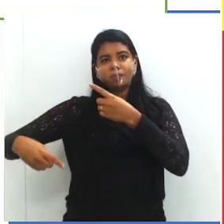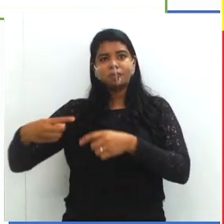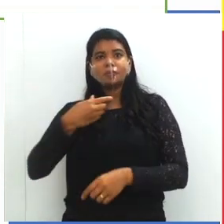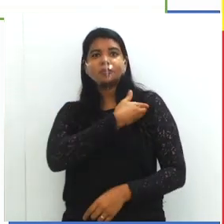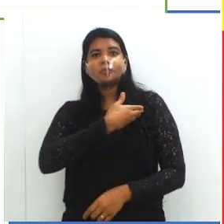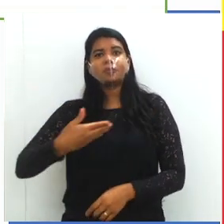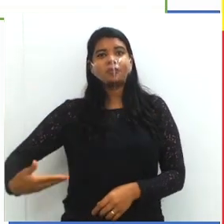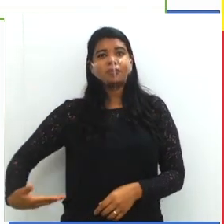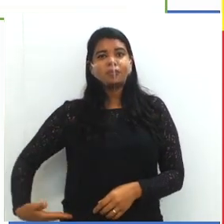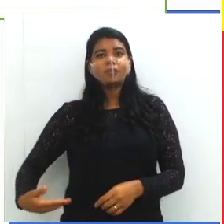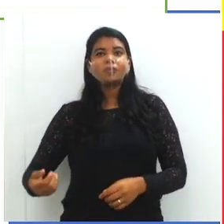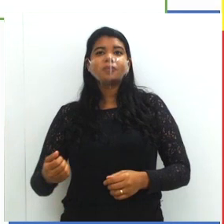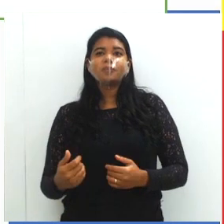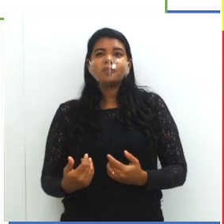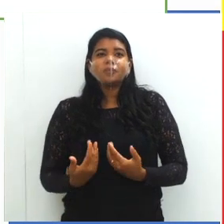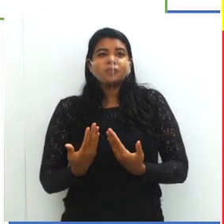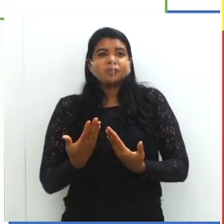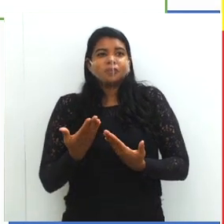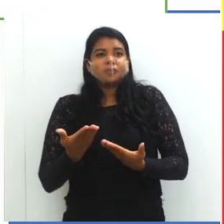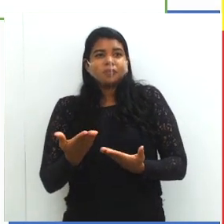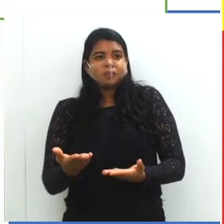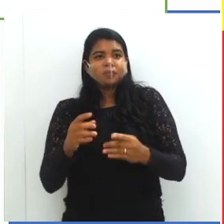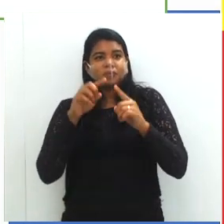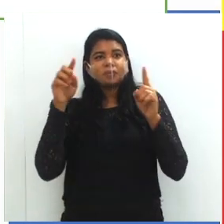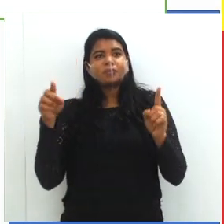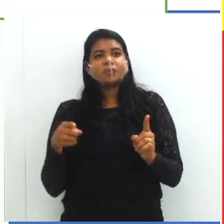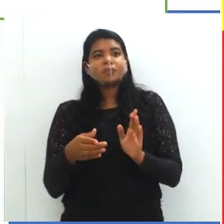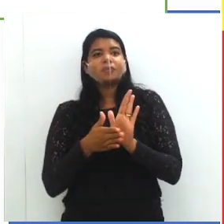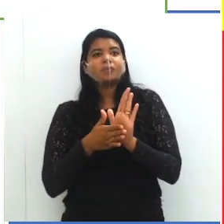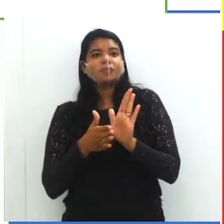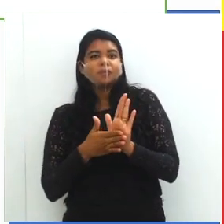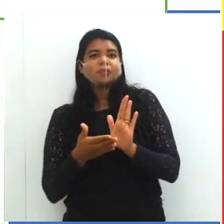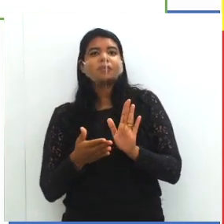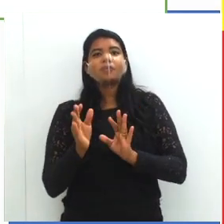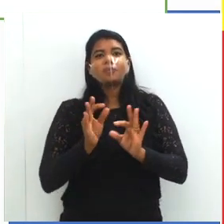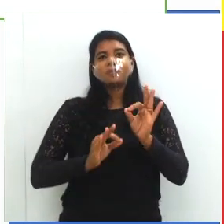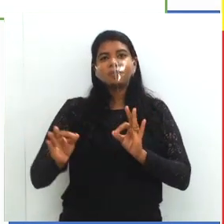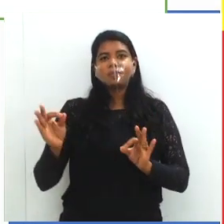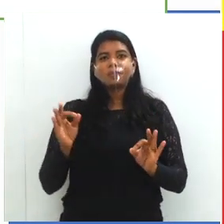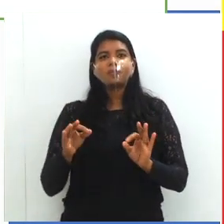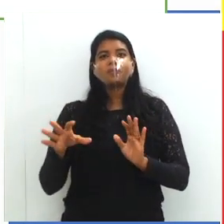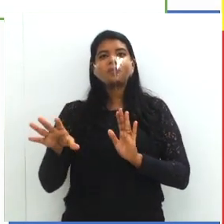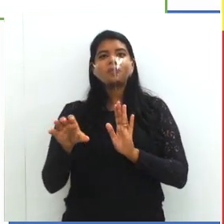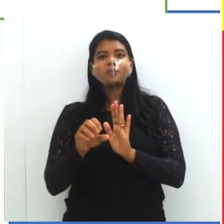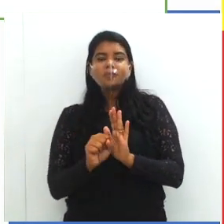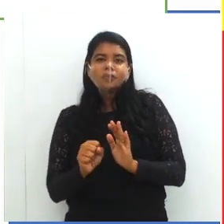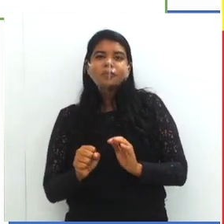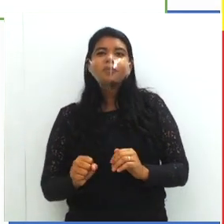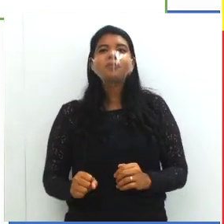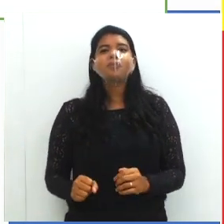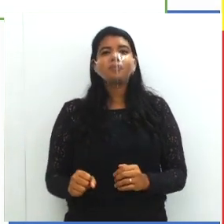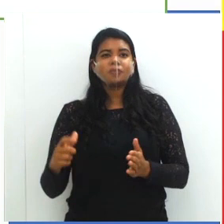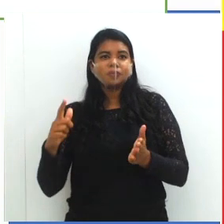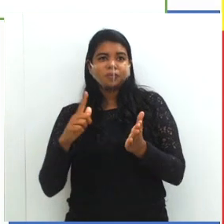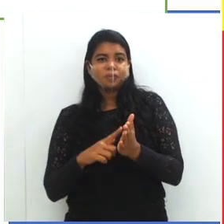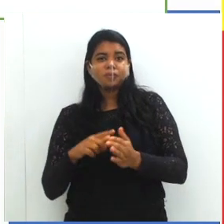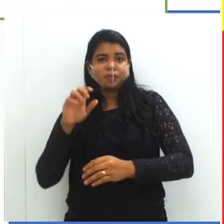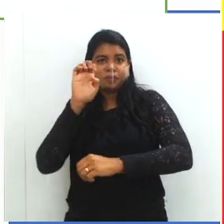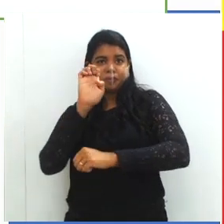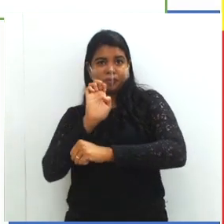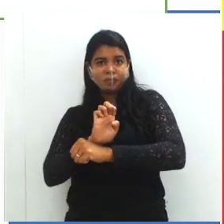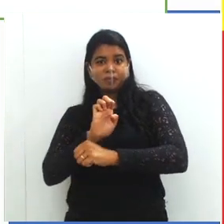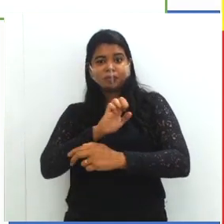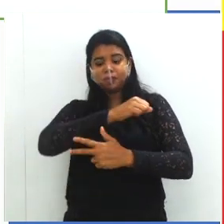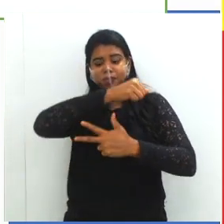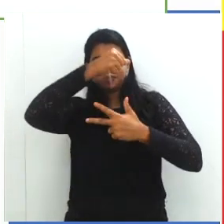políticas públicas são o quê? As ações, iniciativas e programas adotados pelo